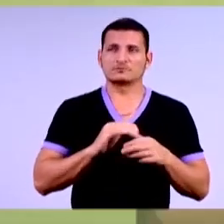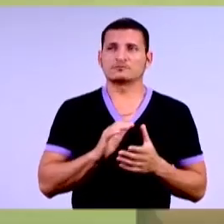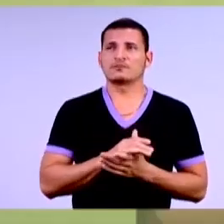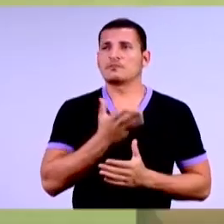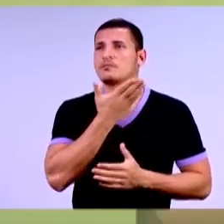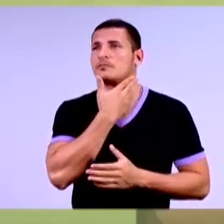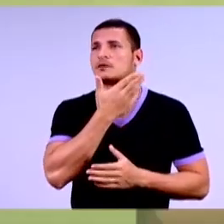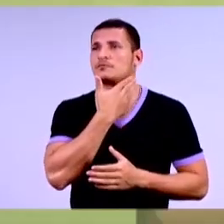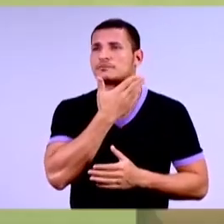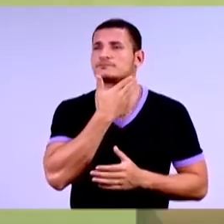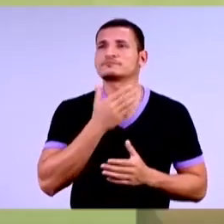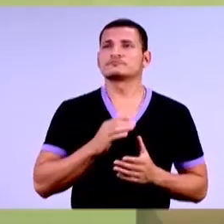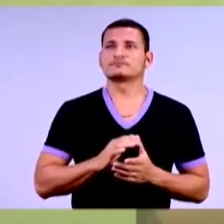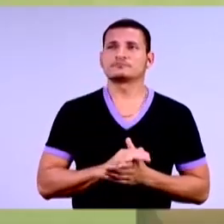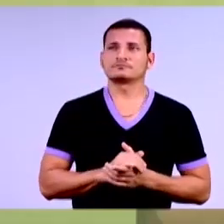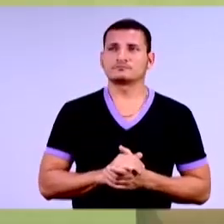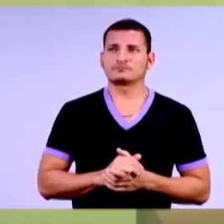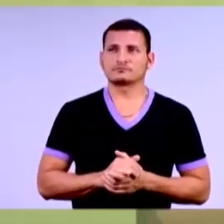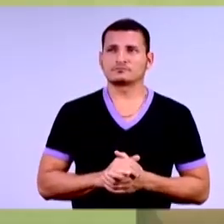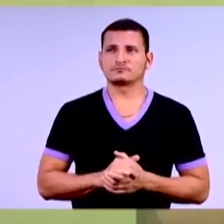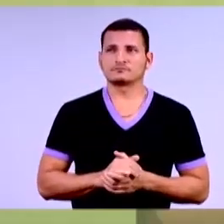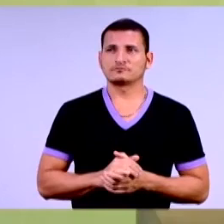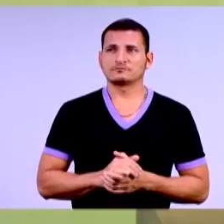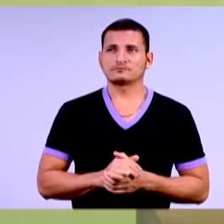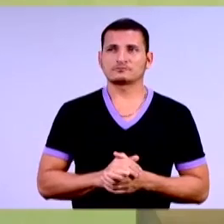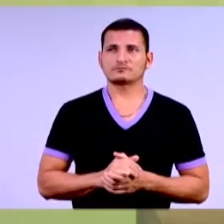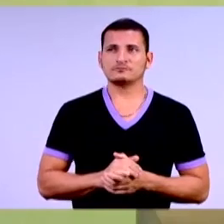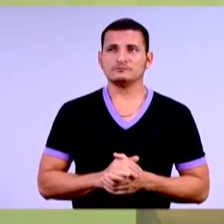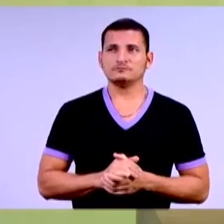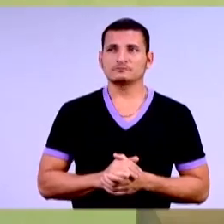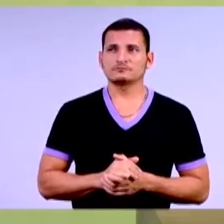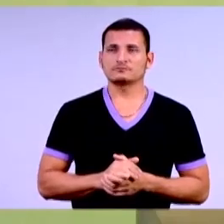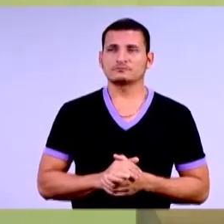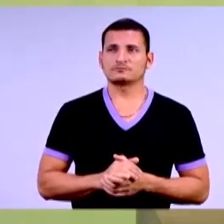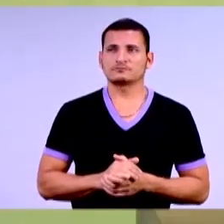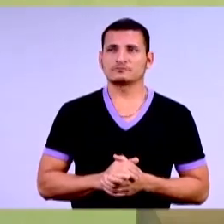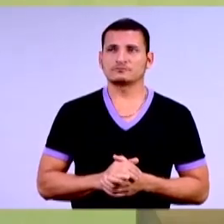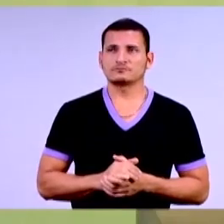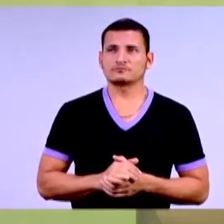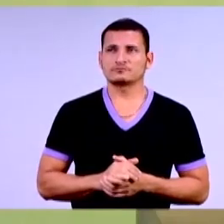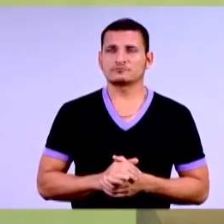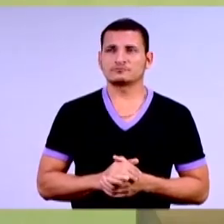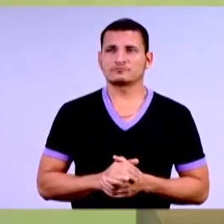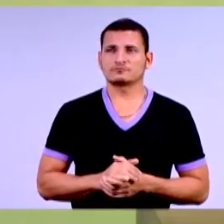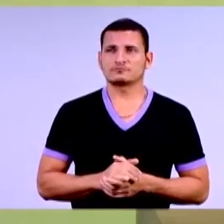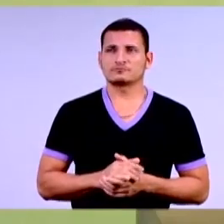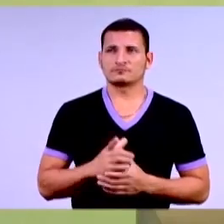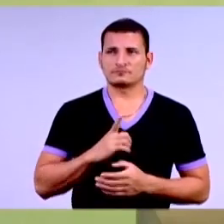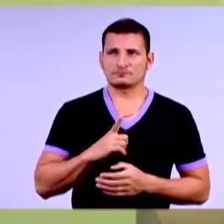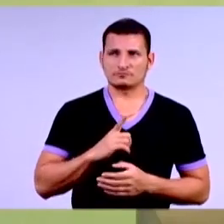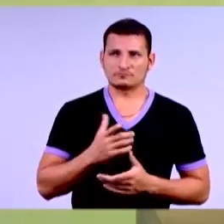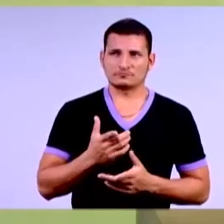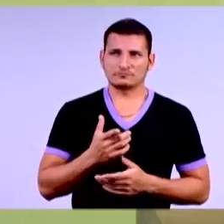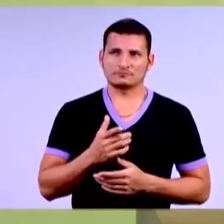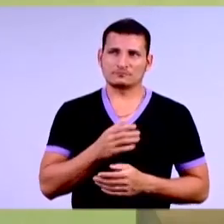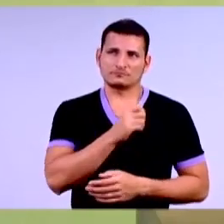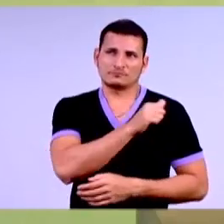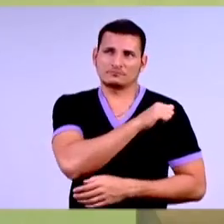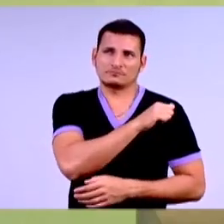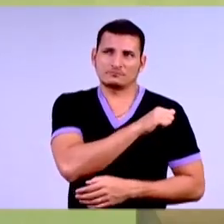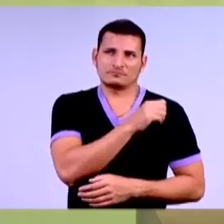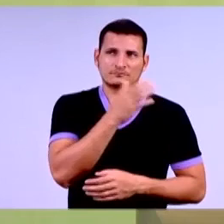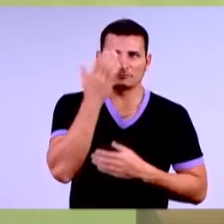chefe de um agora e inclusive tão dizendo aqui obrigado a professora